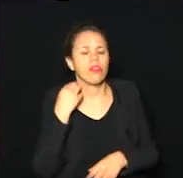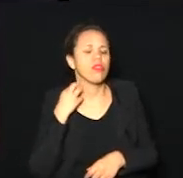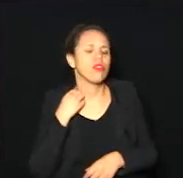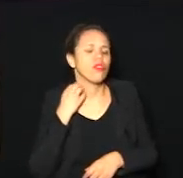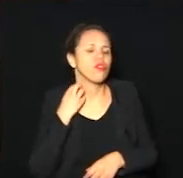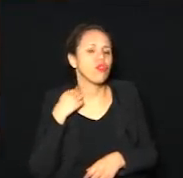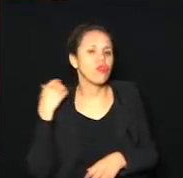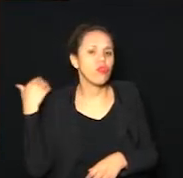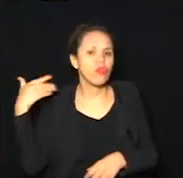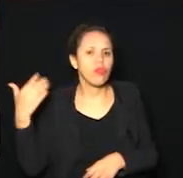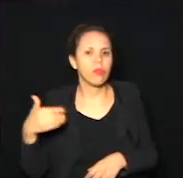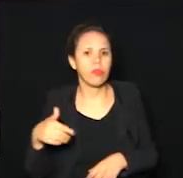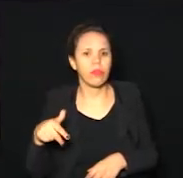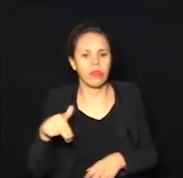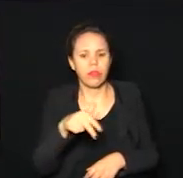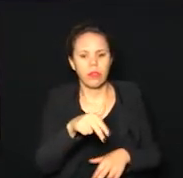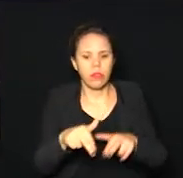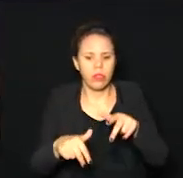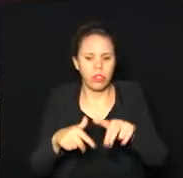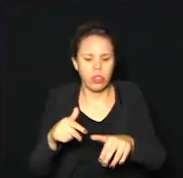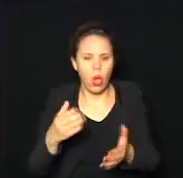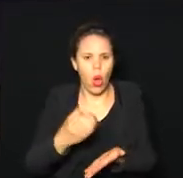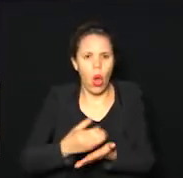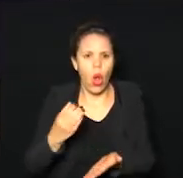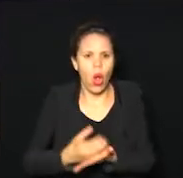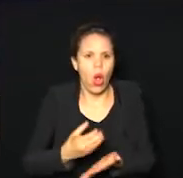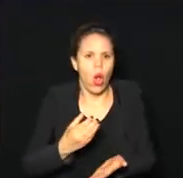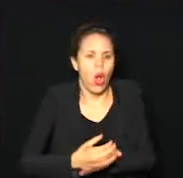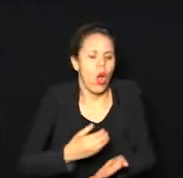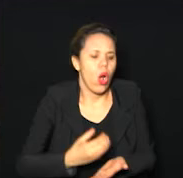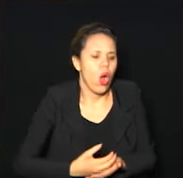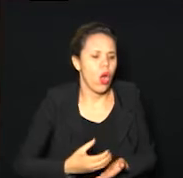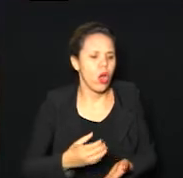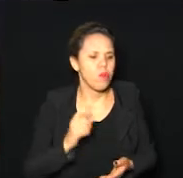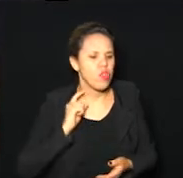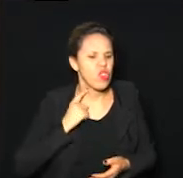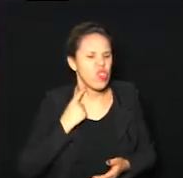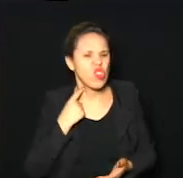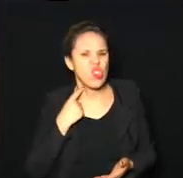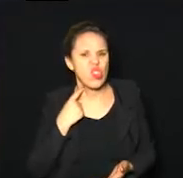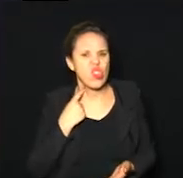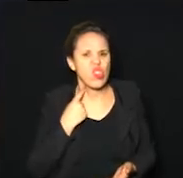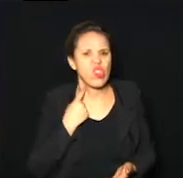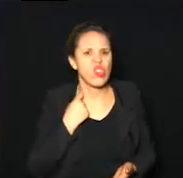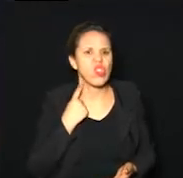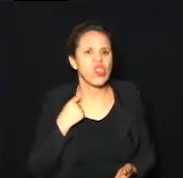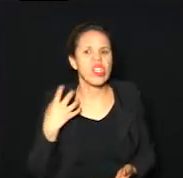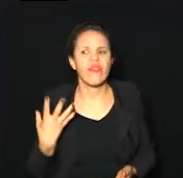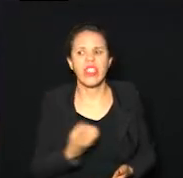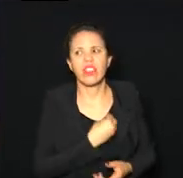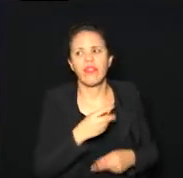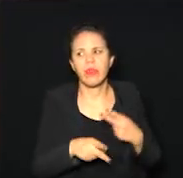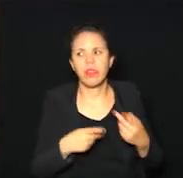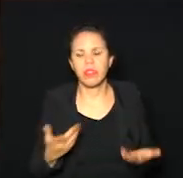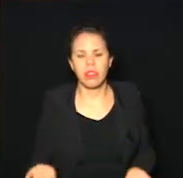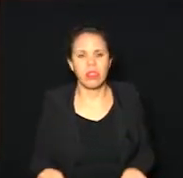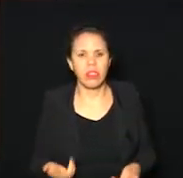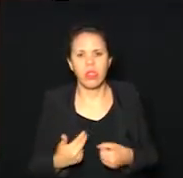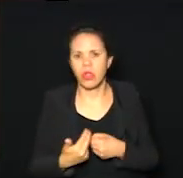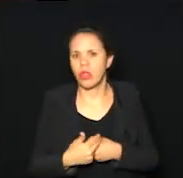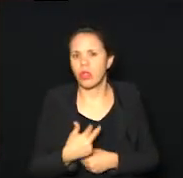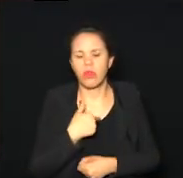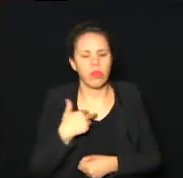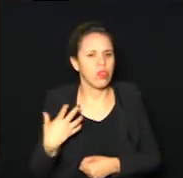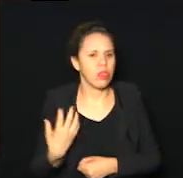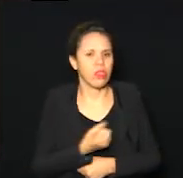vez, você tem que ficar pisando em cima de copos, no meio do centro da cidade, porque quem é que vai salvar essas pessoas? A Unicamp não